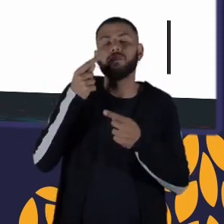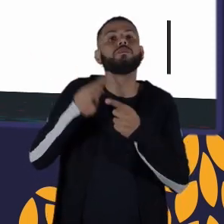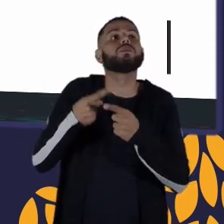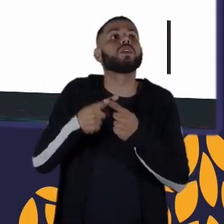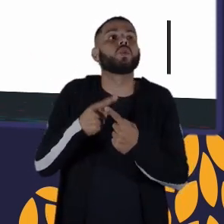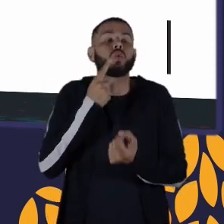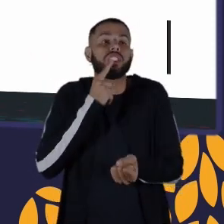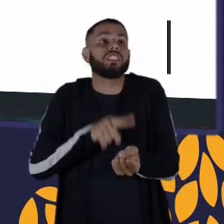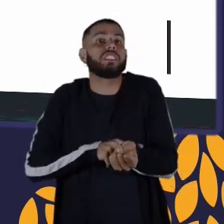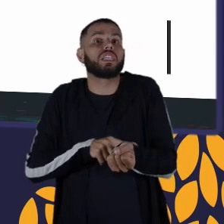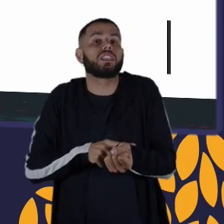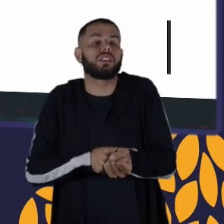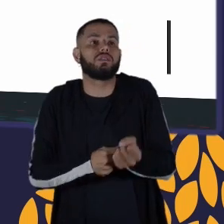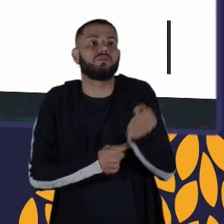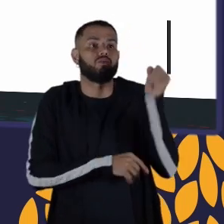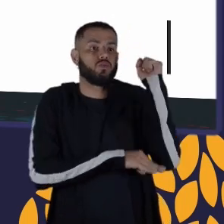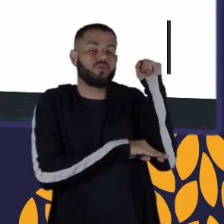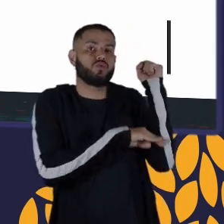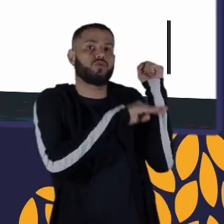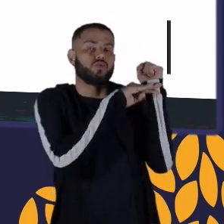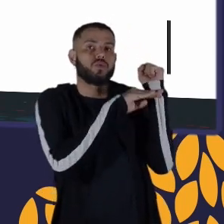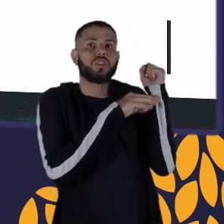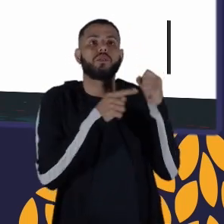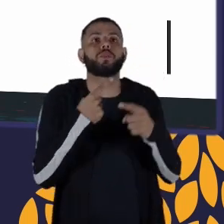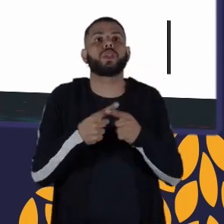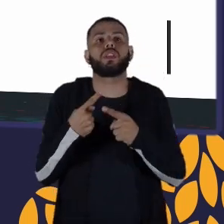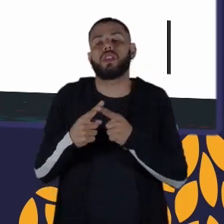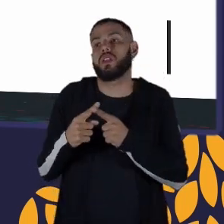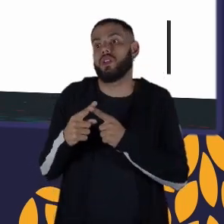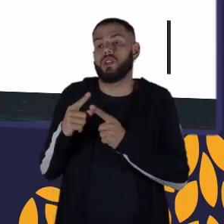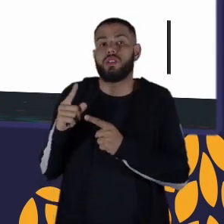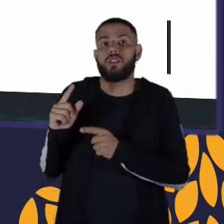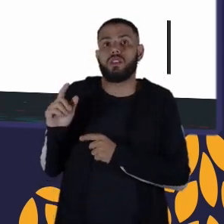sangue, porque canabinoides não deixaram de destruir.